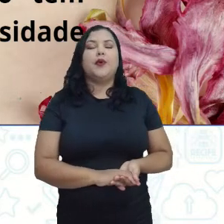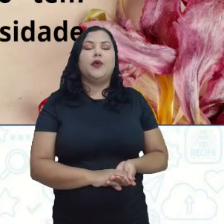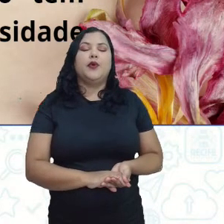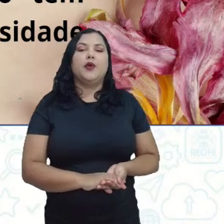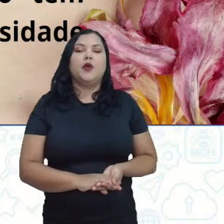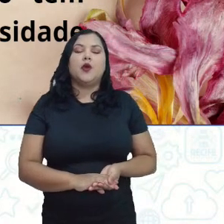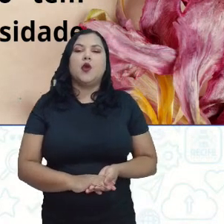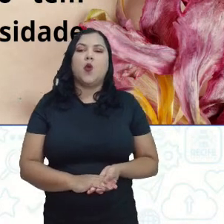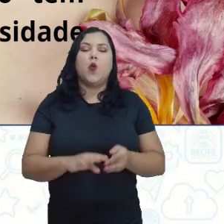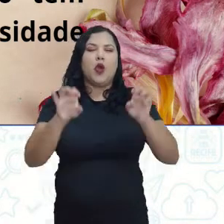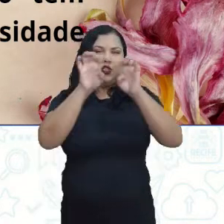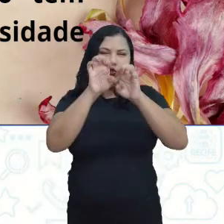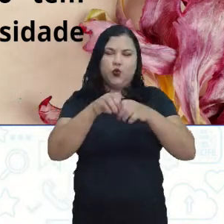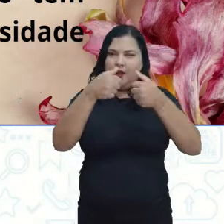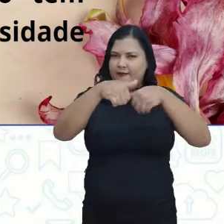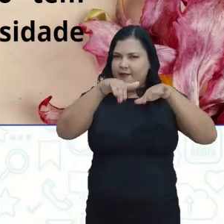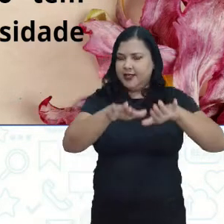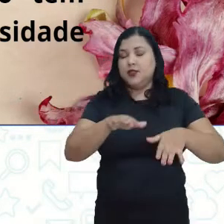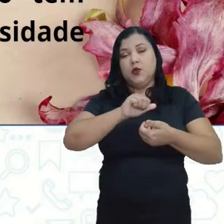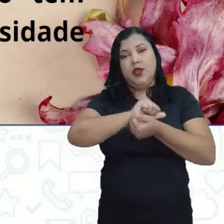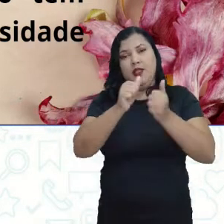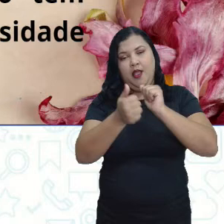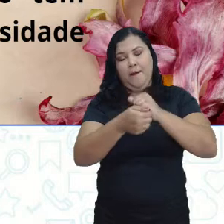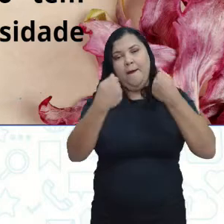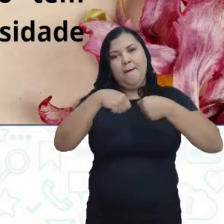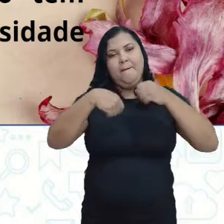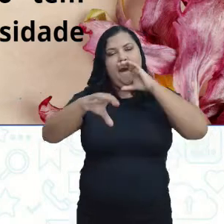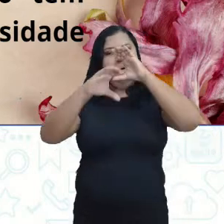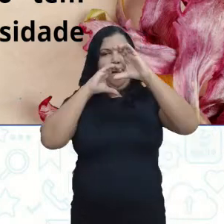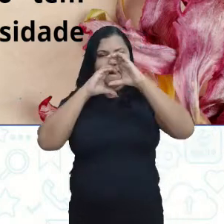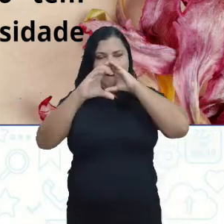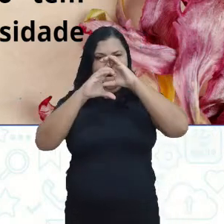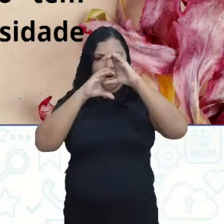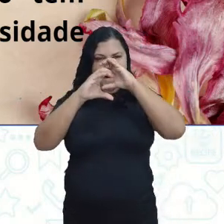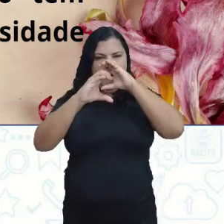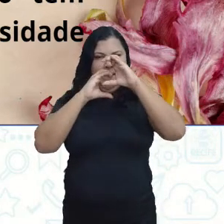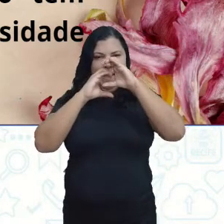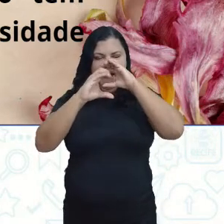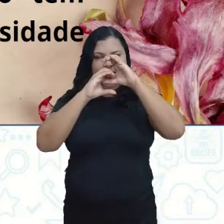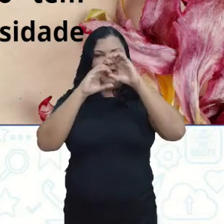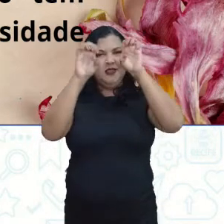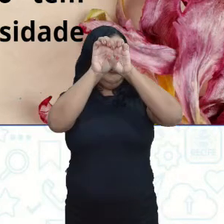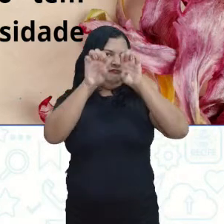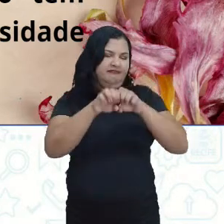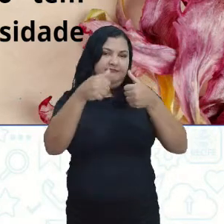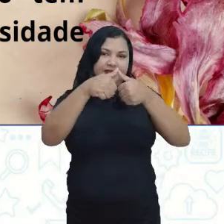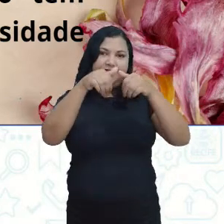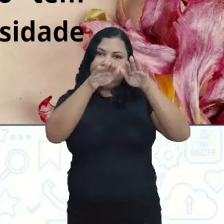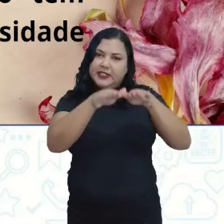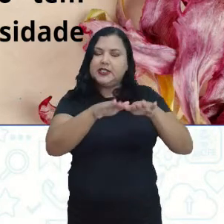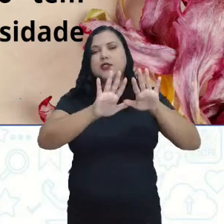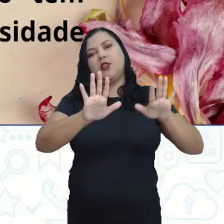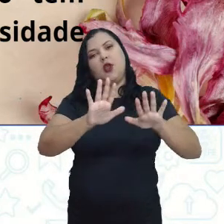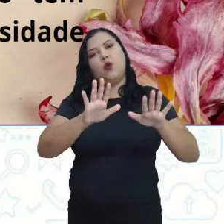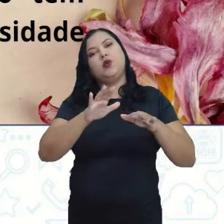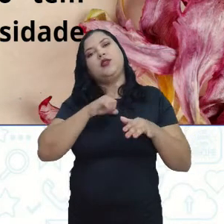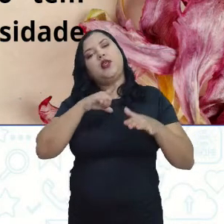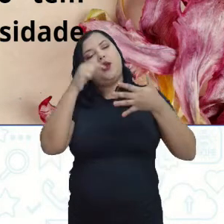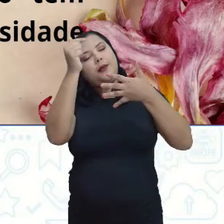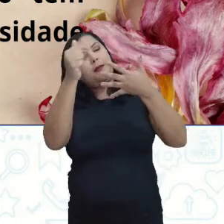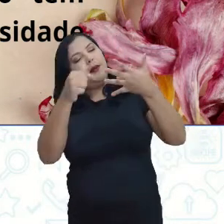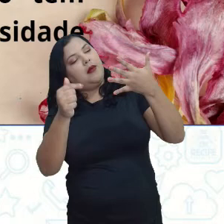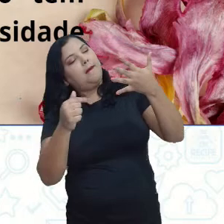à necessidade de comunicação. Então, assim, a gente não tem uma estrutura fixa, mas a gente tem elementos que